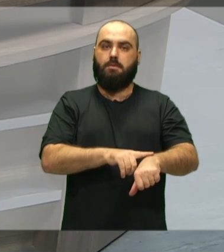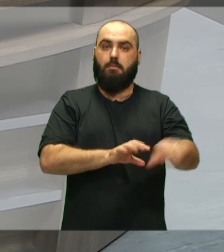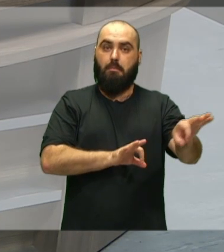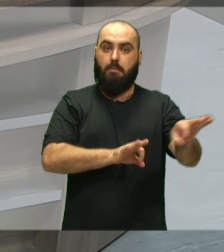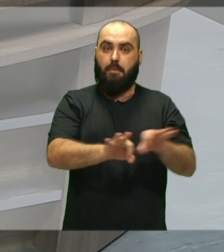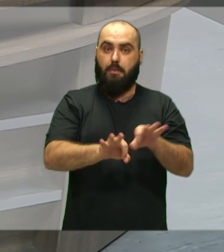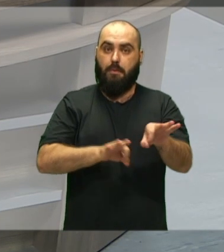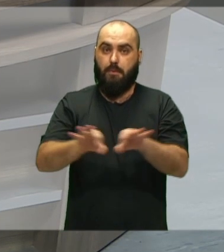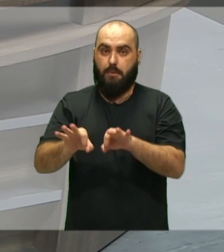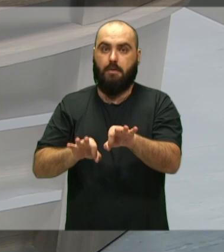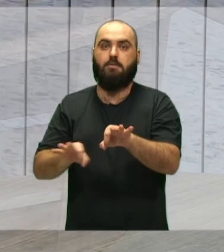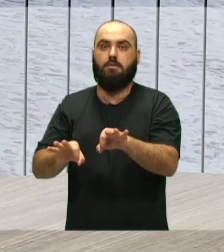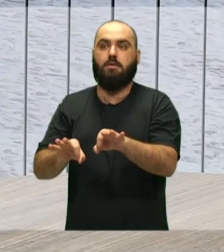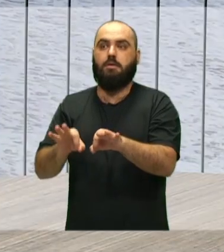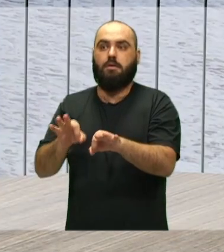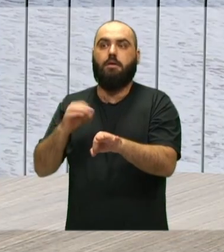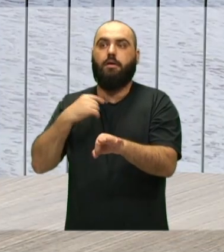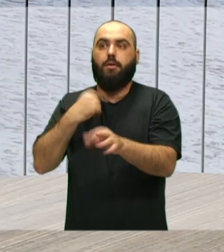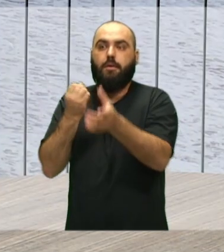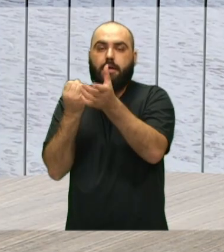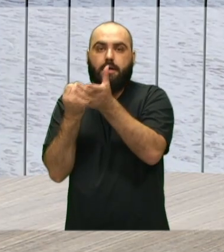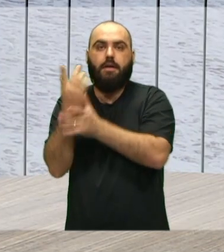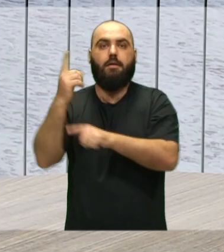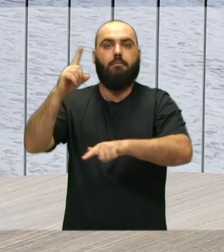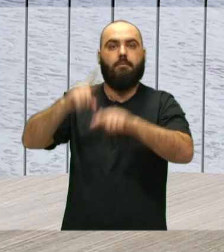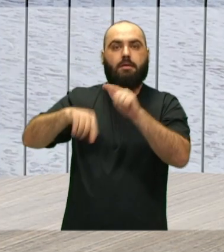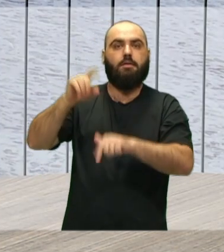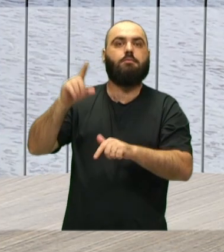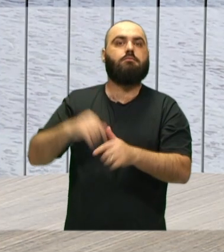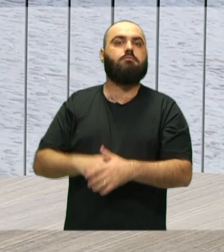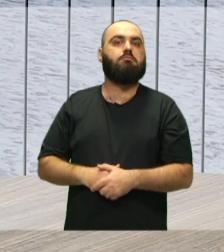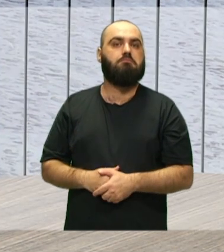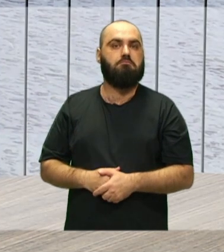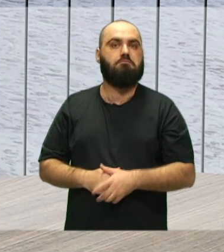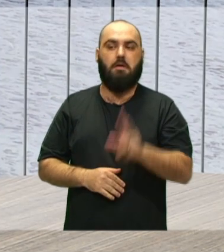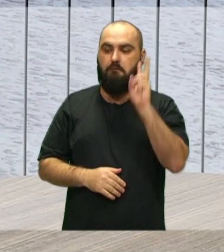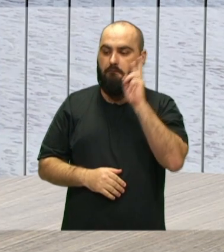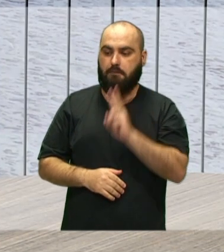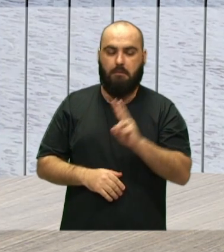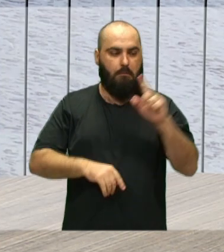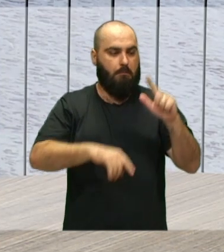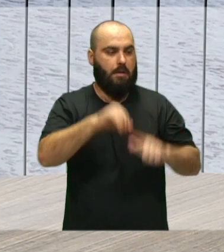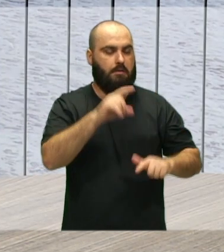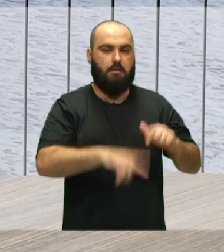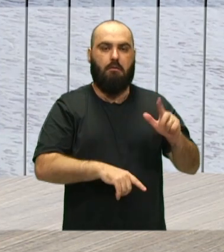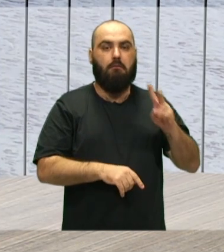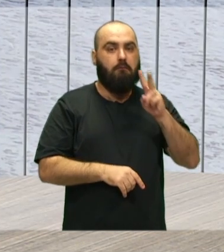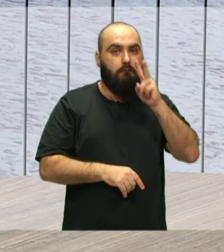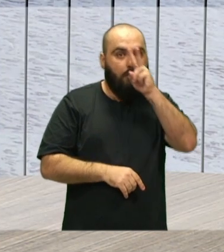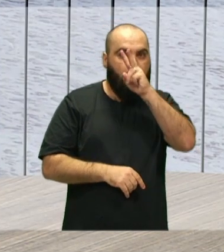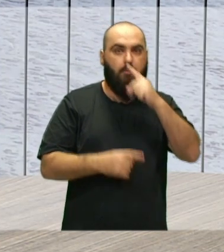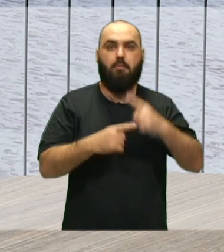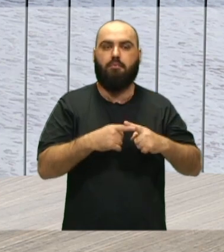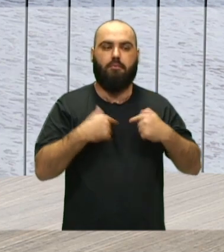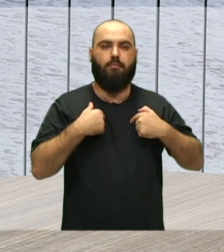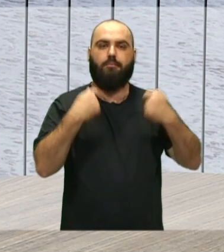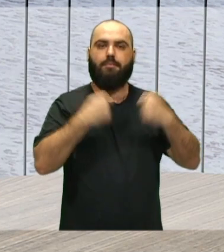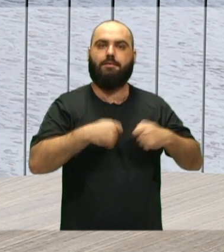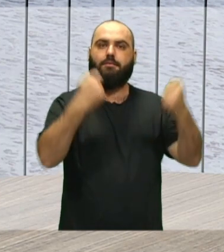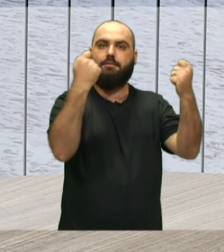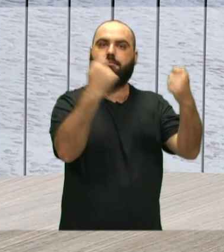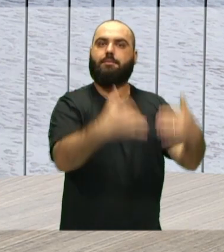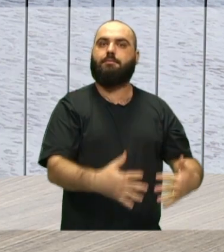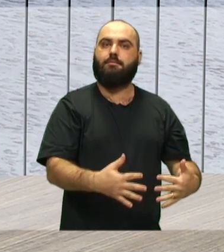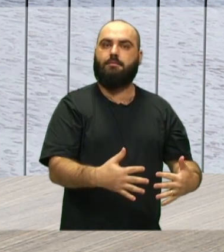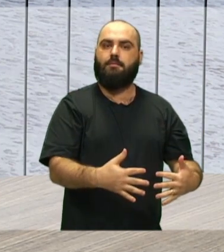acabou formando um material e quando a gente viu, a gente já estava com um material bem denso, porque eu tinha que explicar isso para eles. Eu não vou escapar